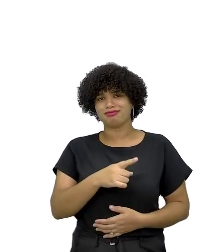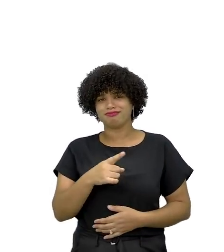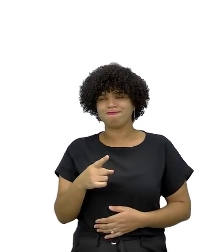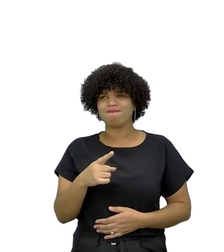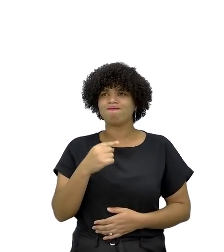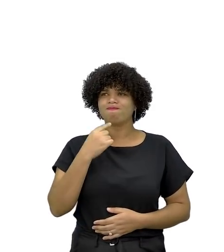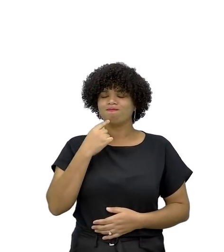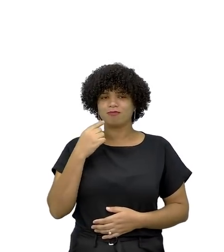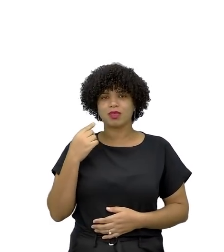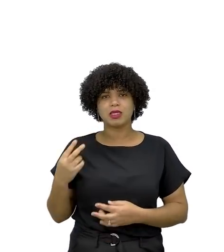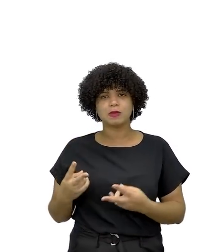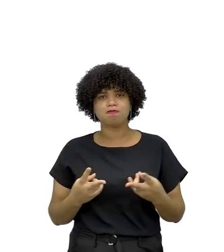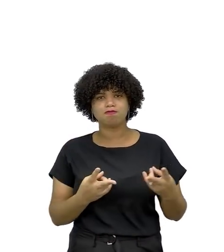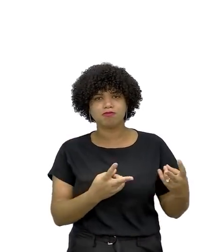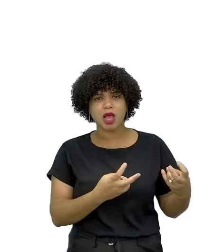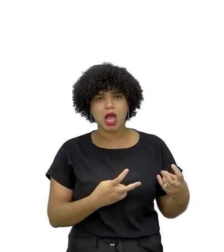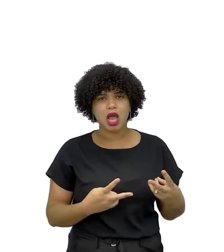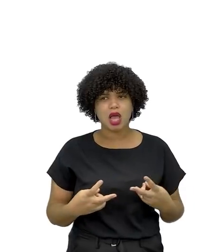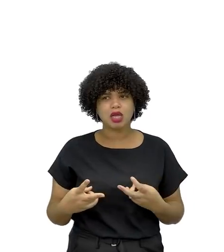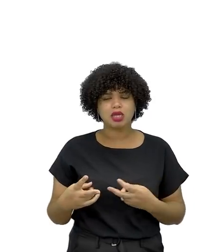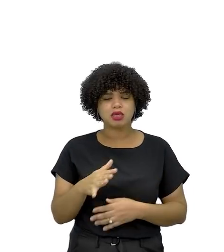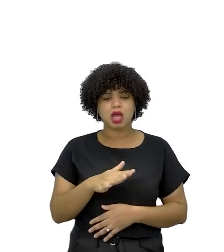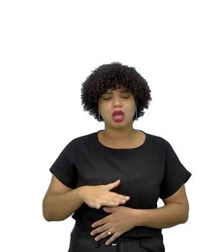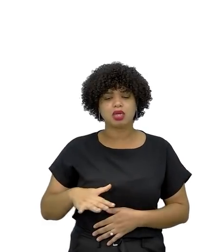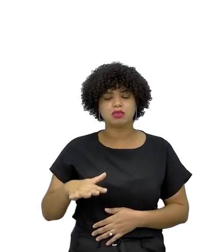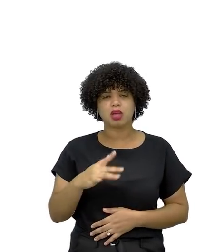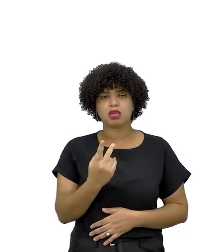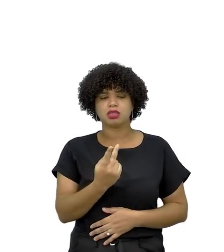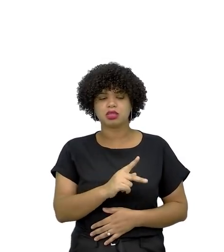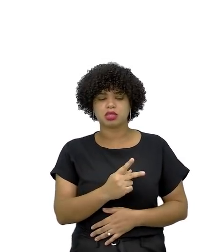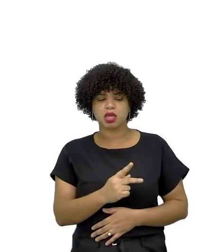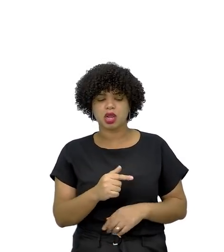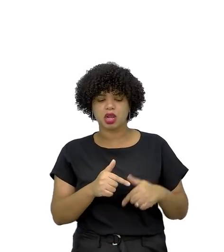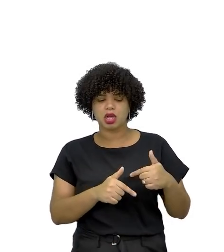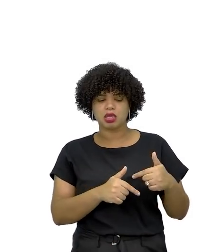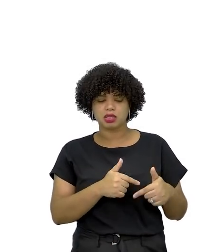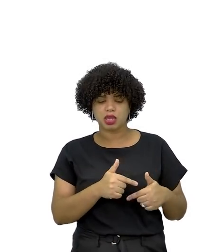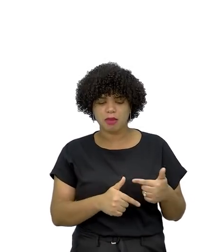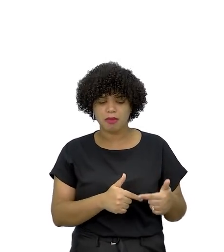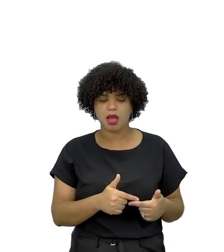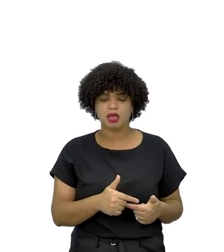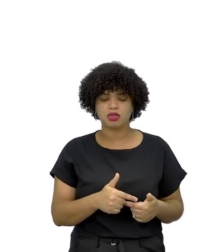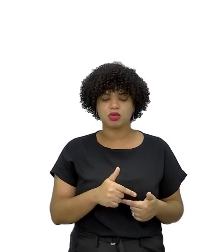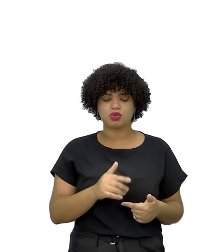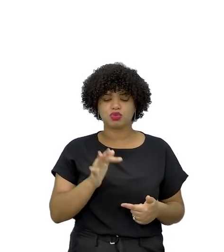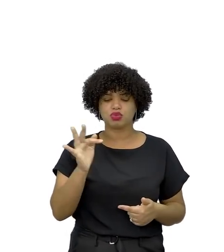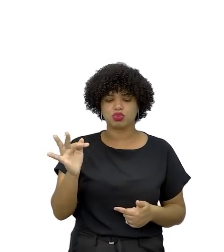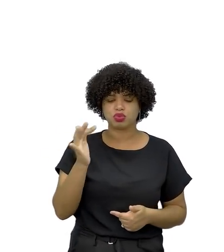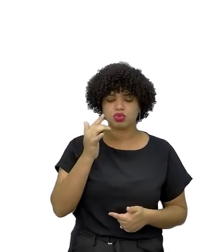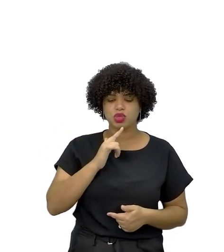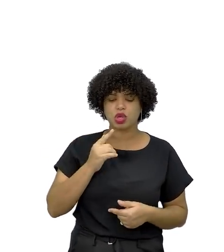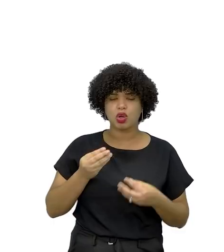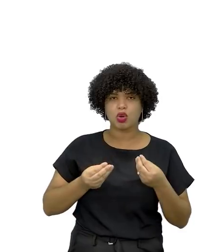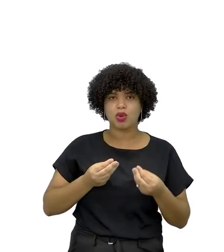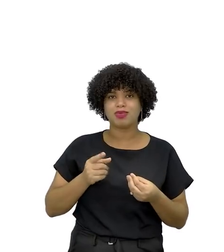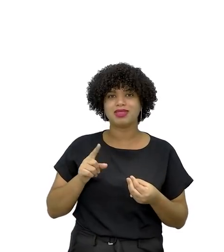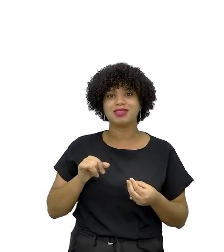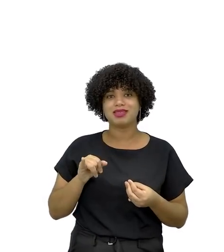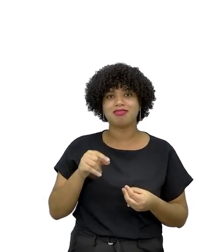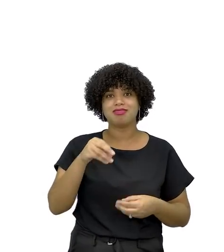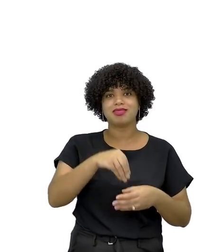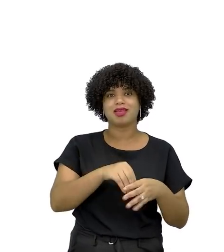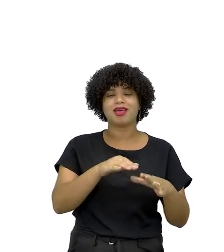importante que a gente acompanhe as discussões desses grupos, né. Tem grupos que vai